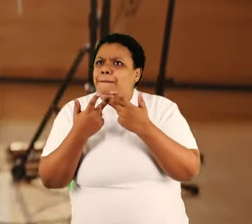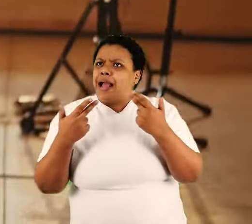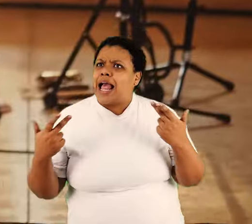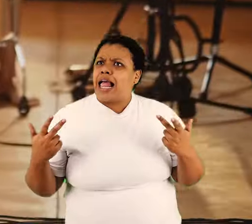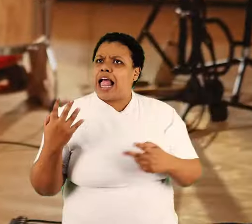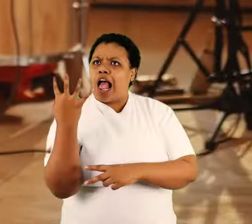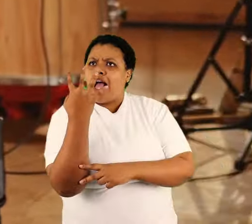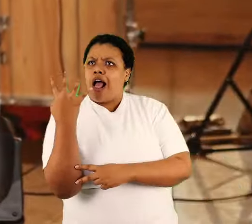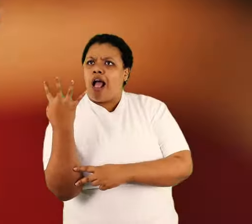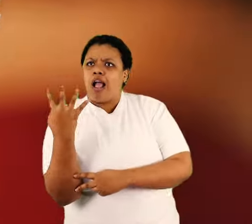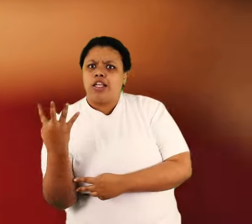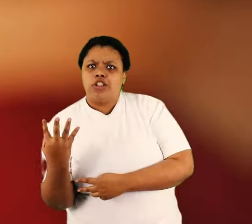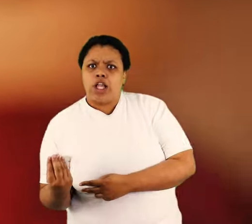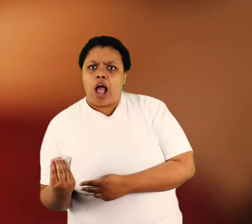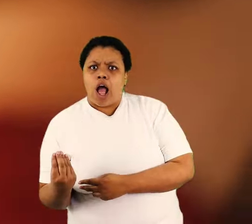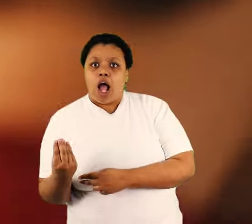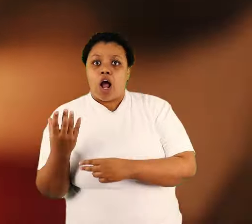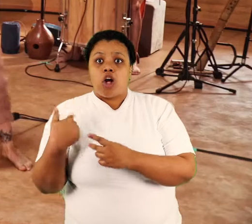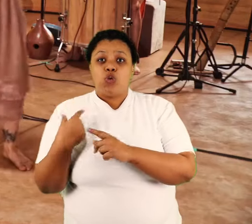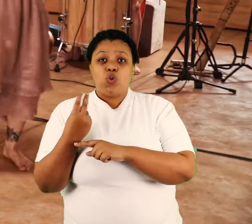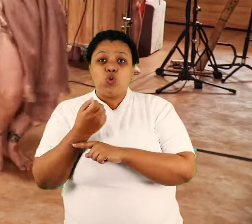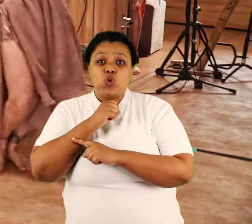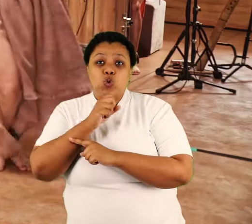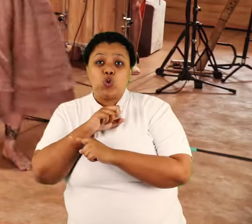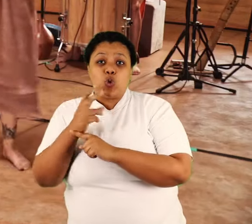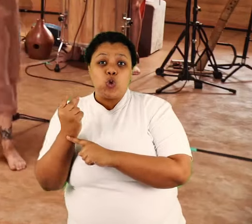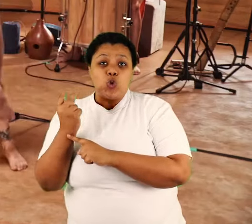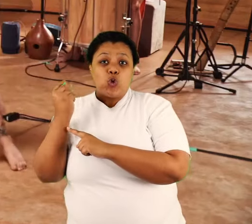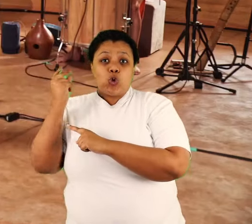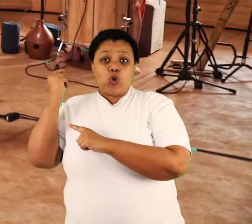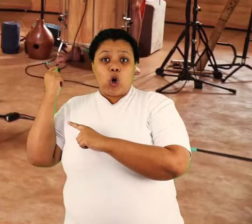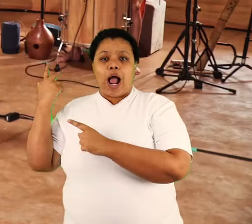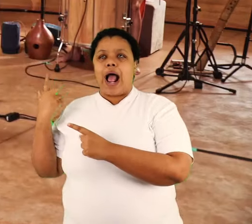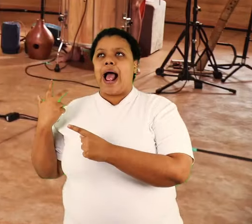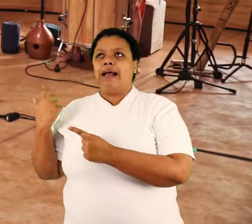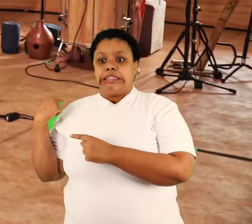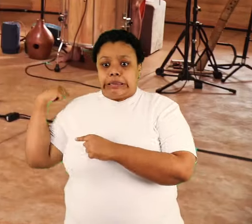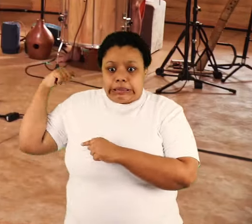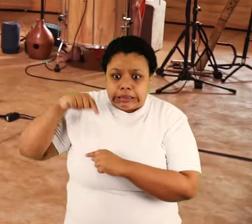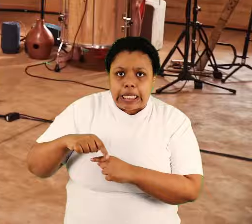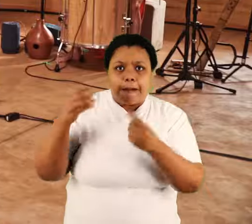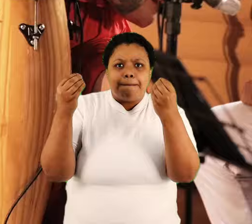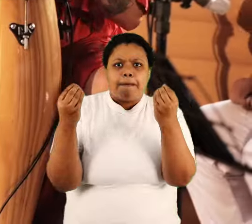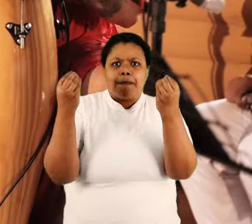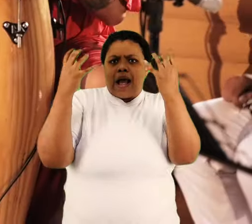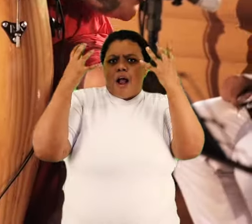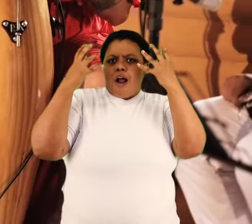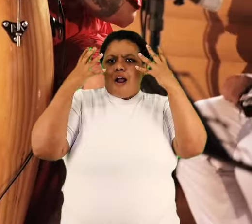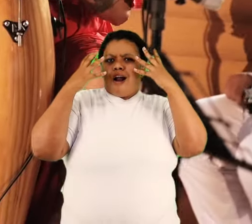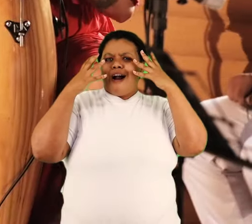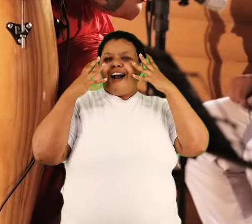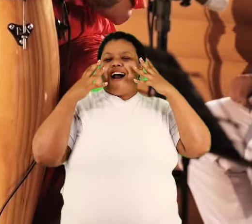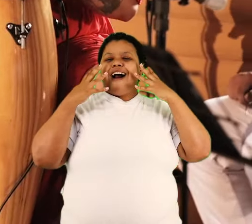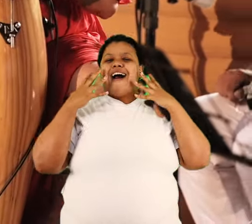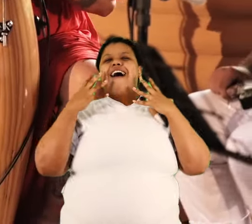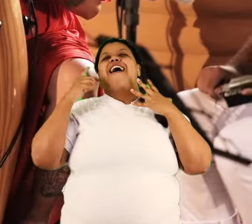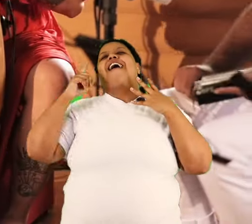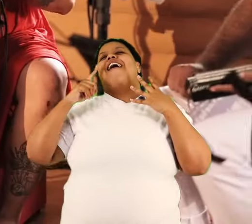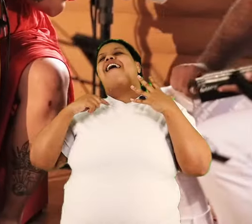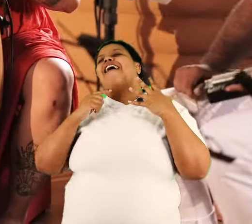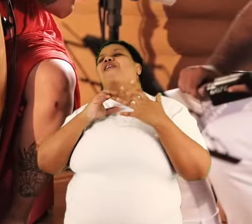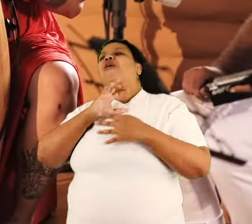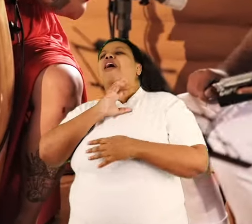vindo pra me abençoar. O amor